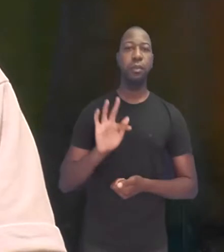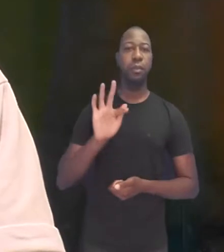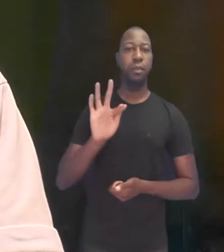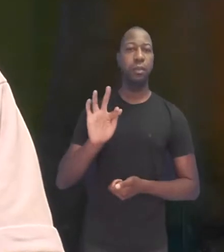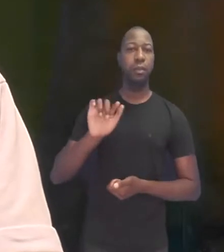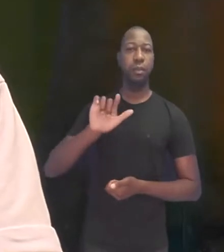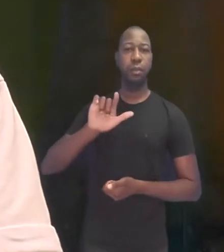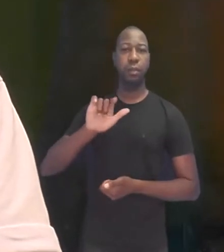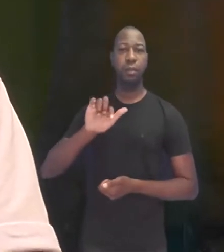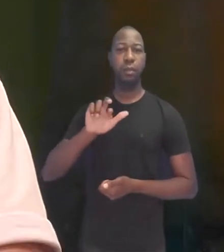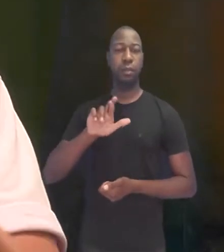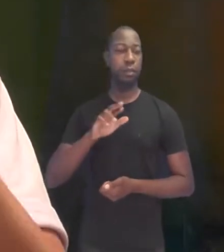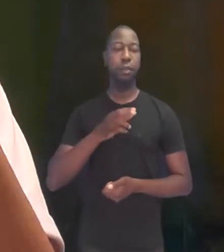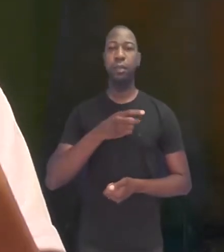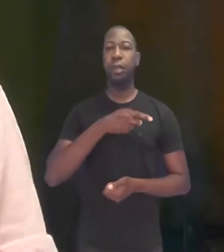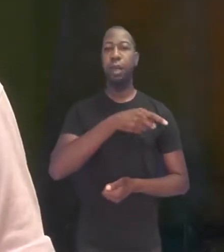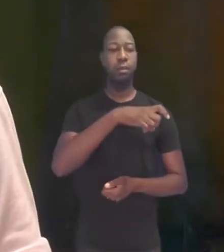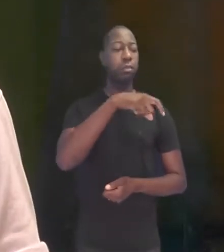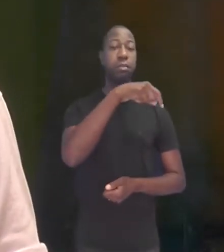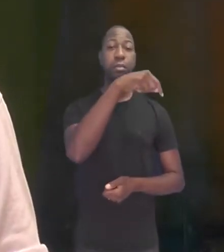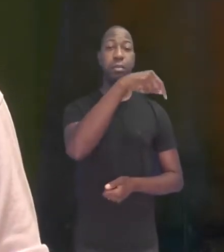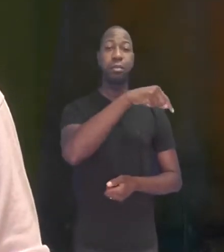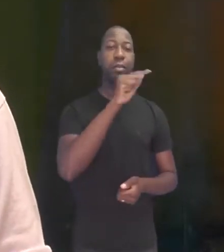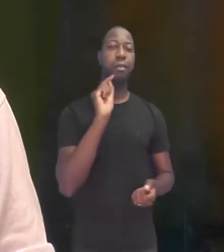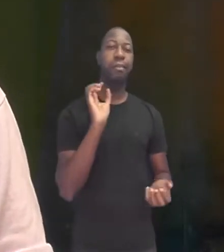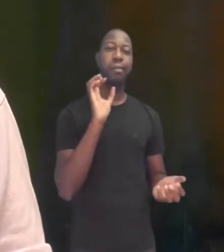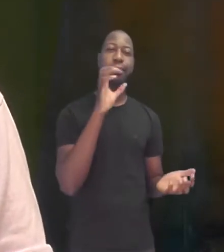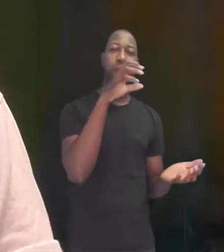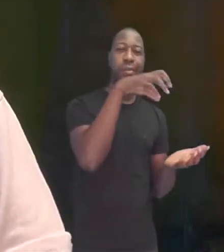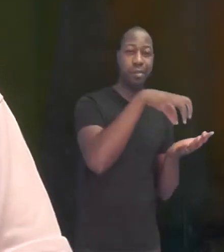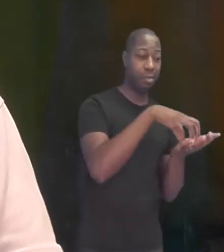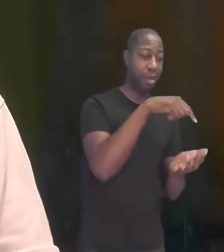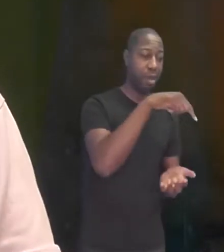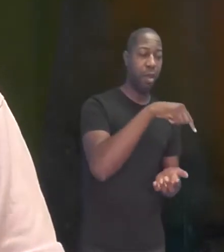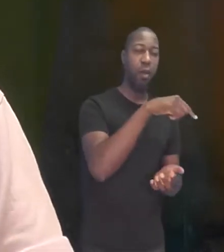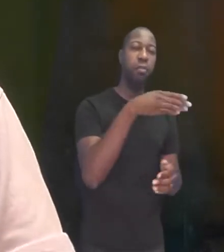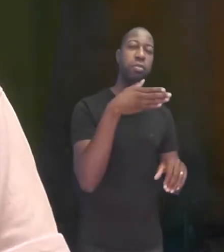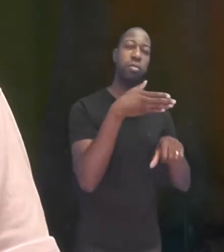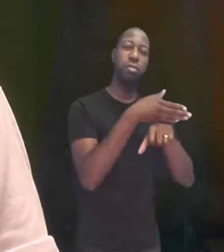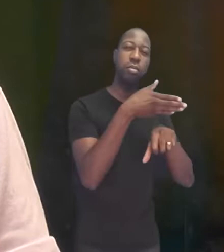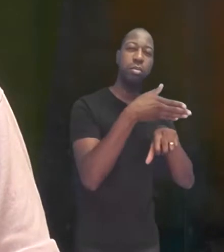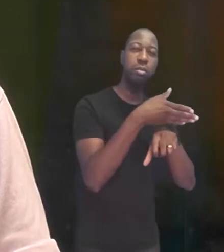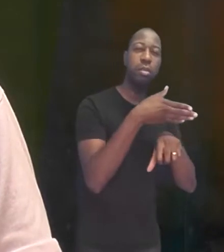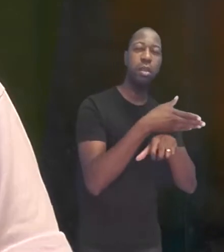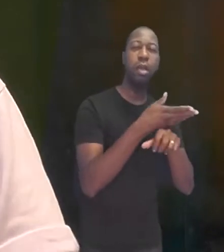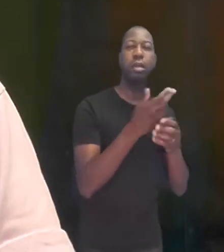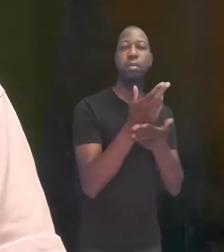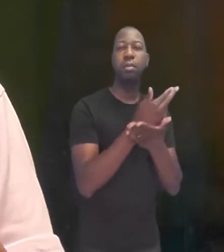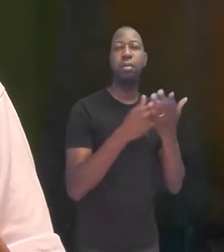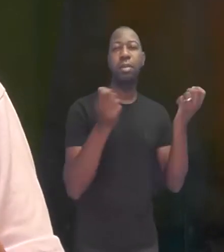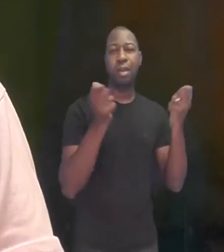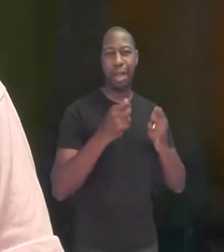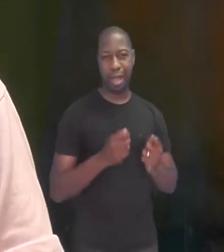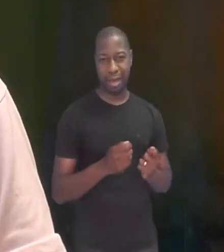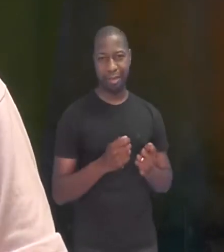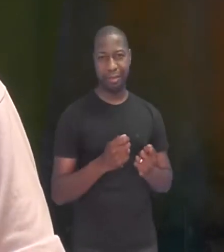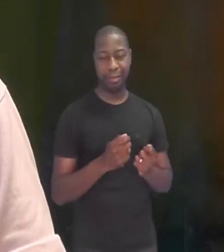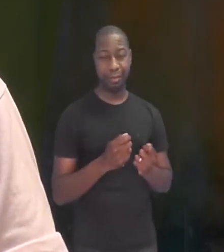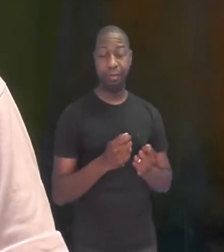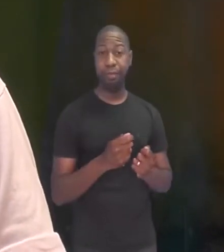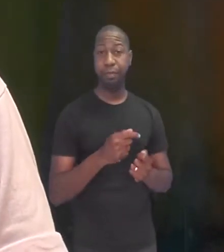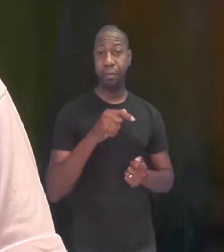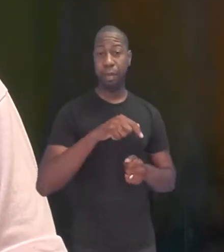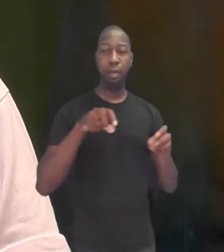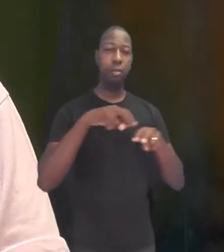FLIR continuará sendo um grande ponto de encontro de escritores, educadores, artistas, articuladores da